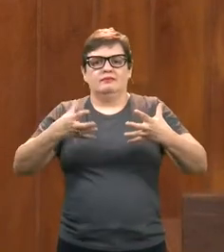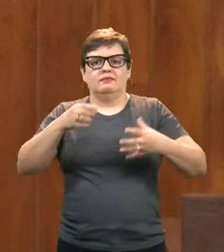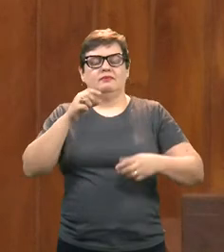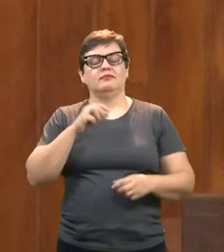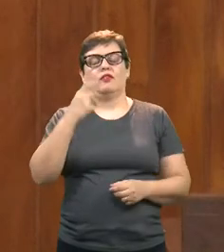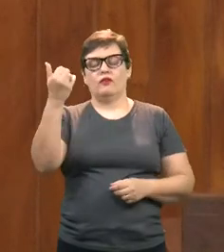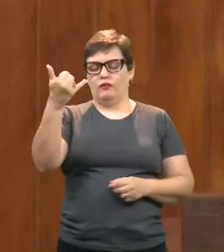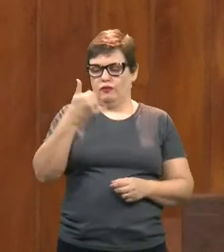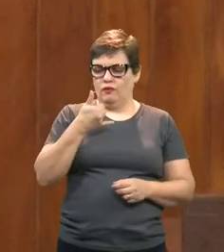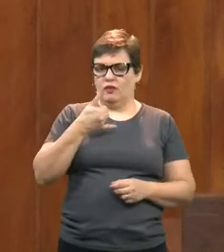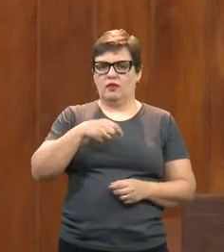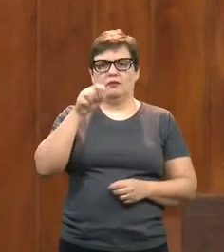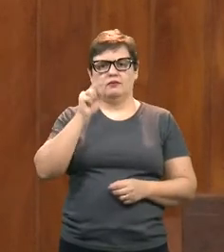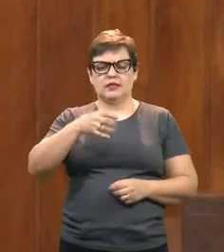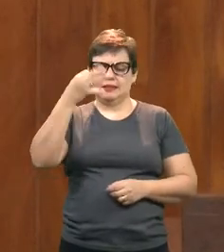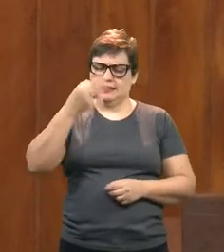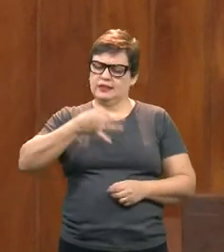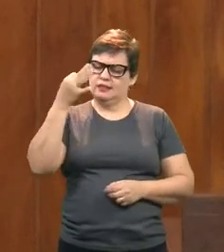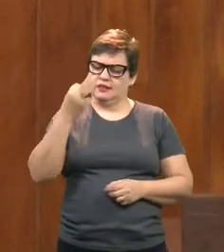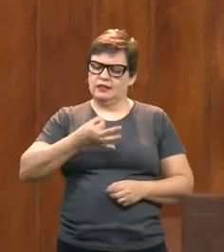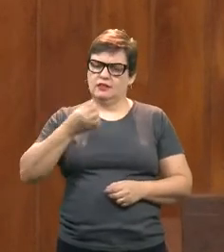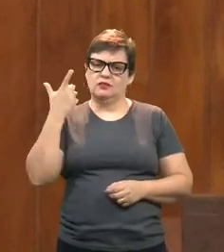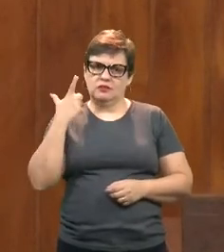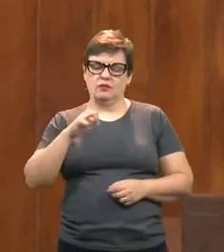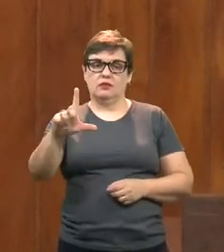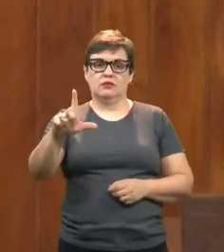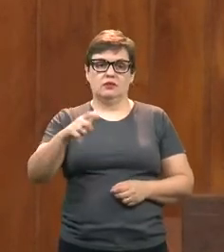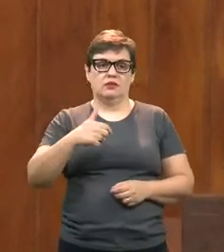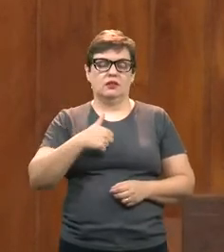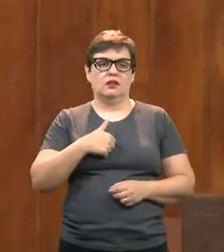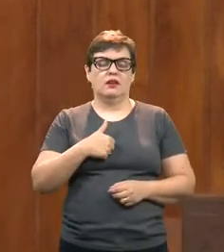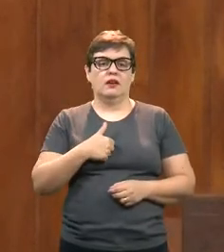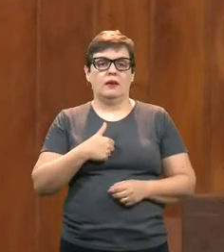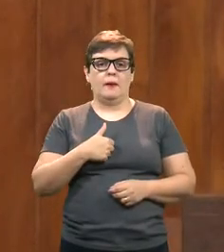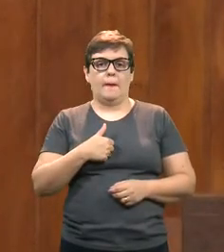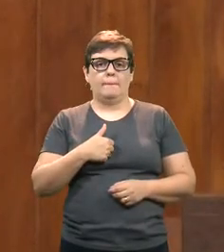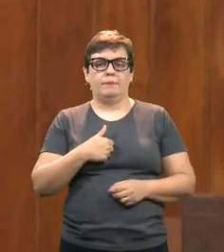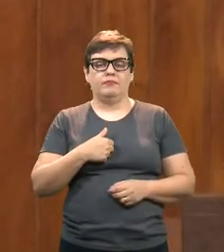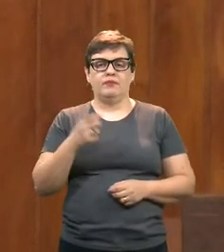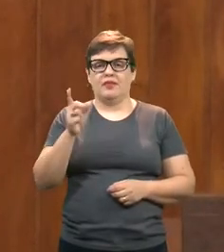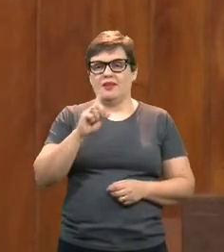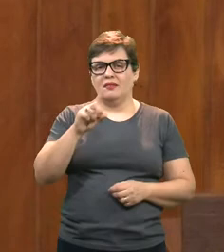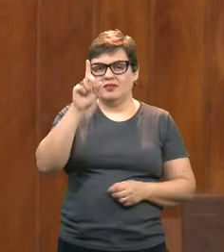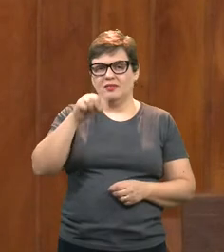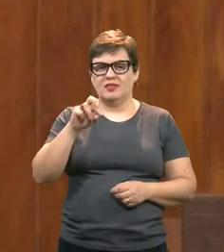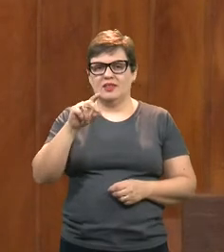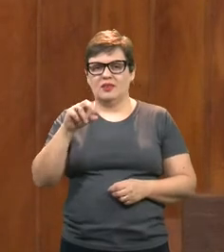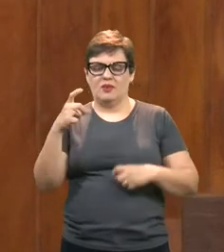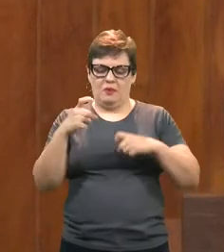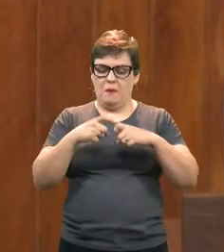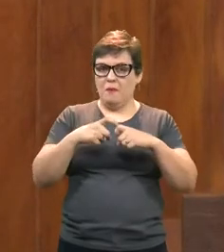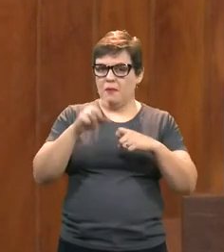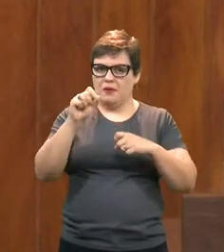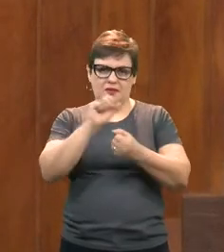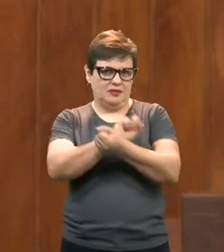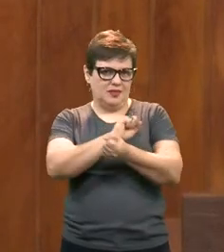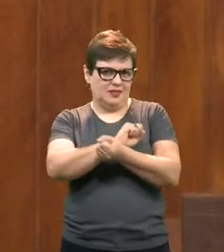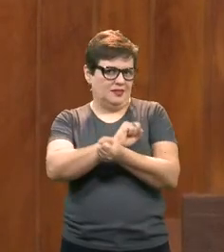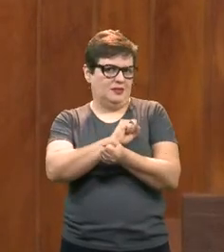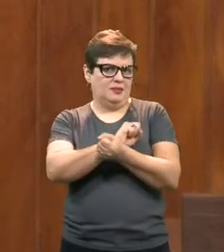correto, continua. Eu não sou o perfil do médico que geralmente esperam. Isso eu estou acostumado a ouvir.